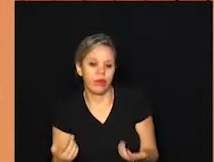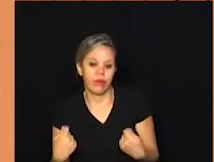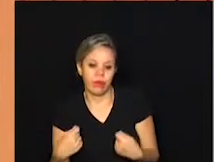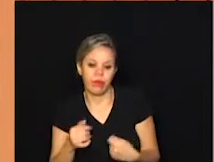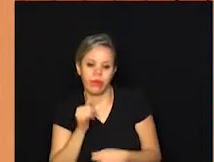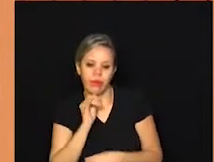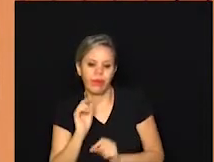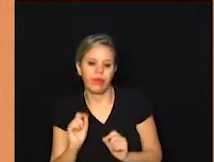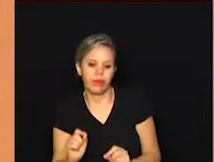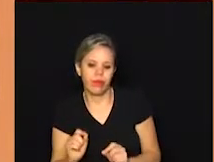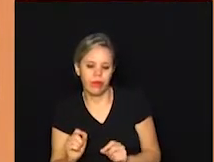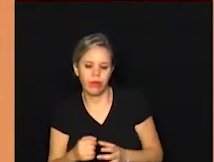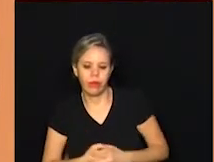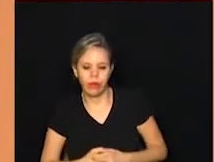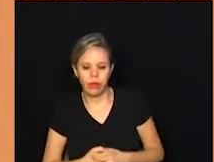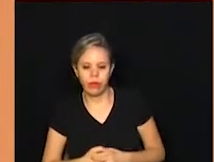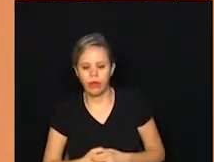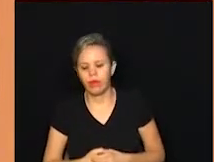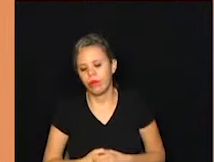necessário